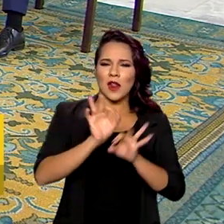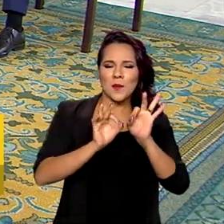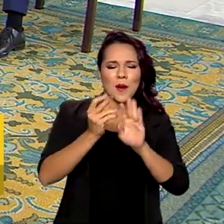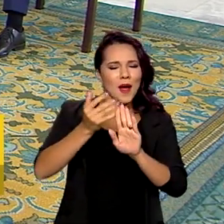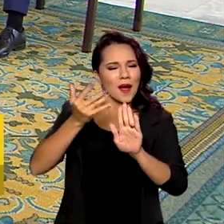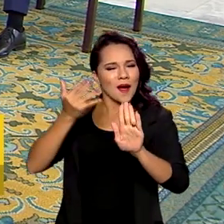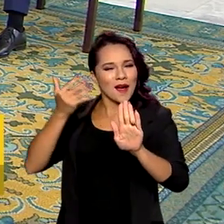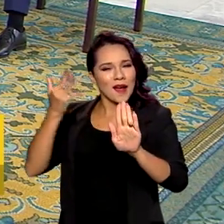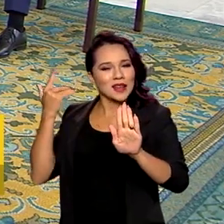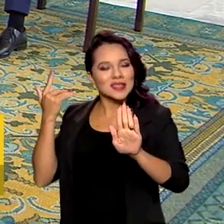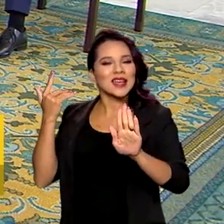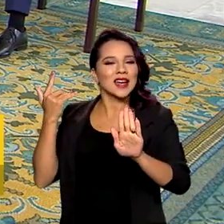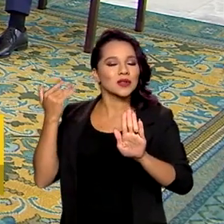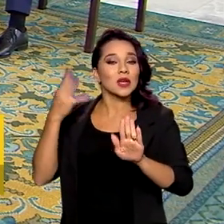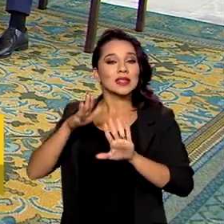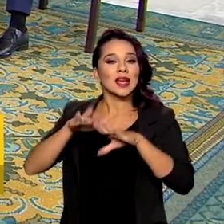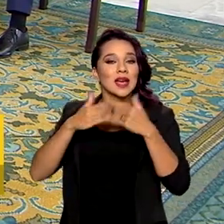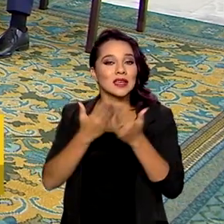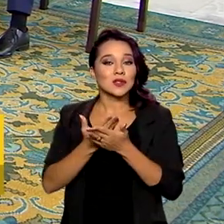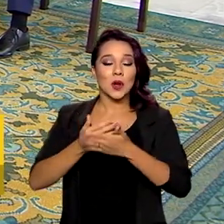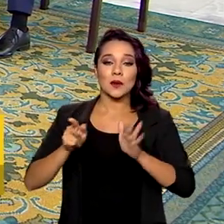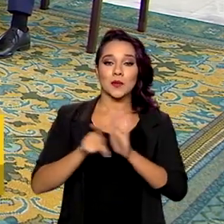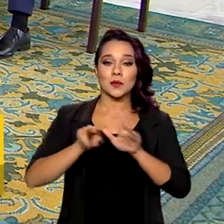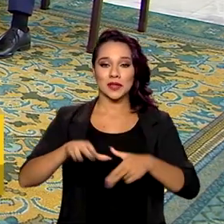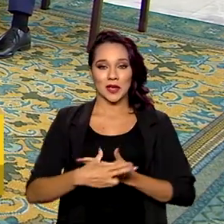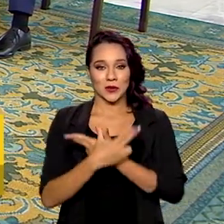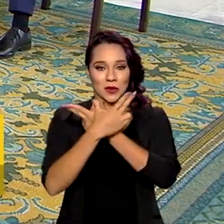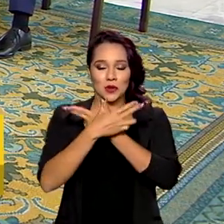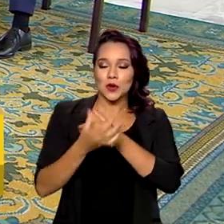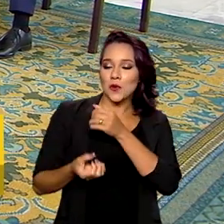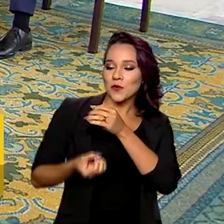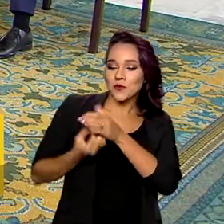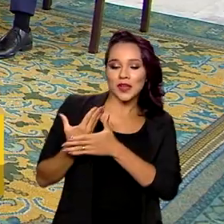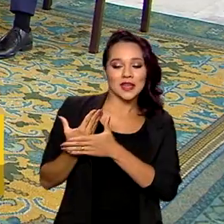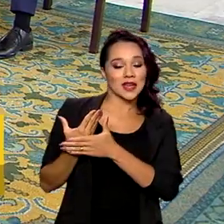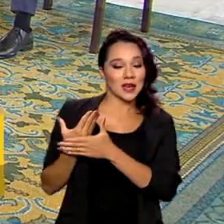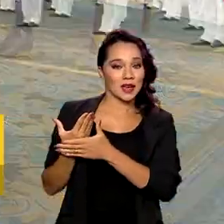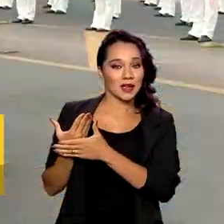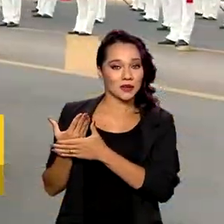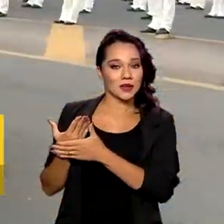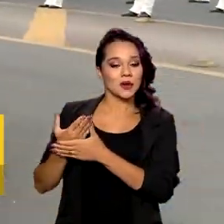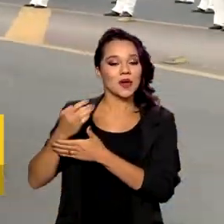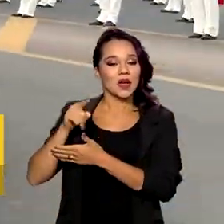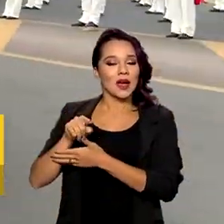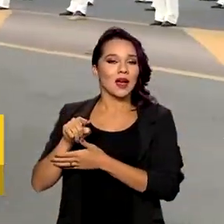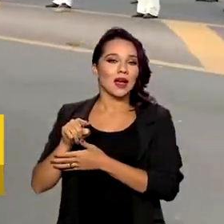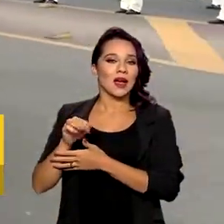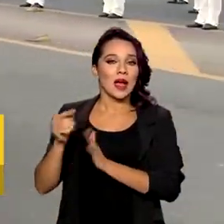época da então Escola de Aeronáutica, quando foram criados. Foram feitas